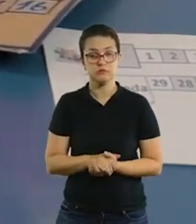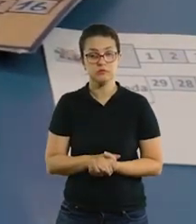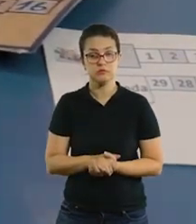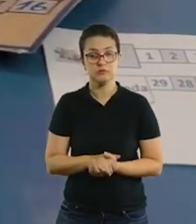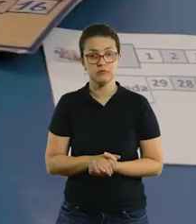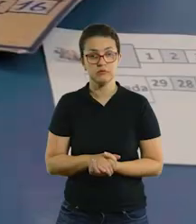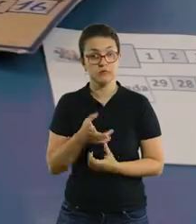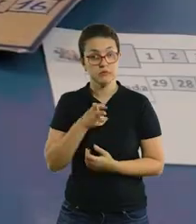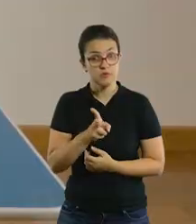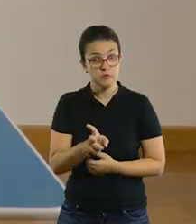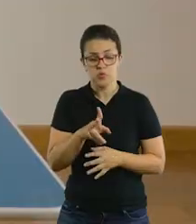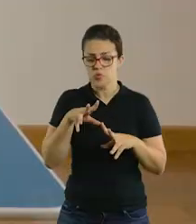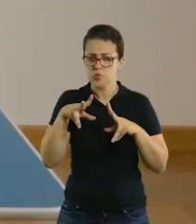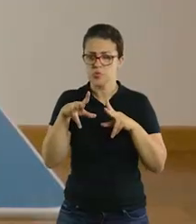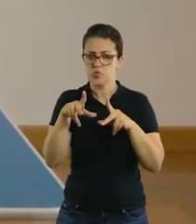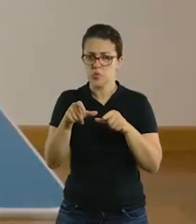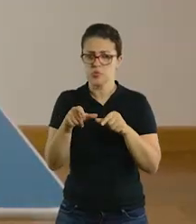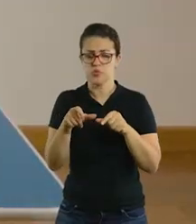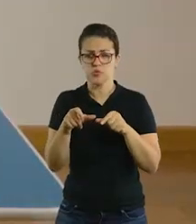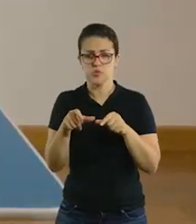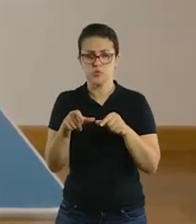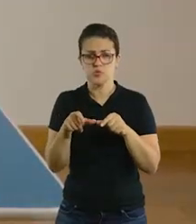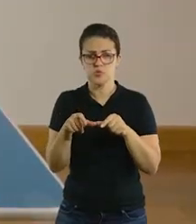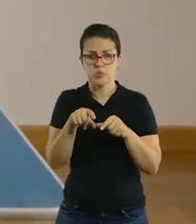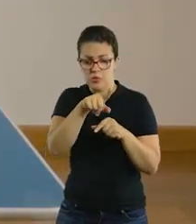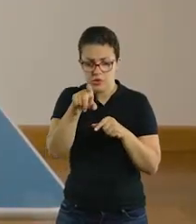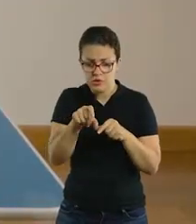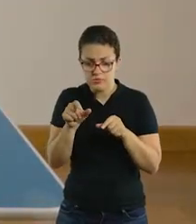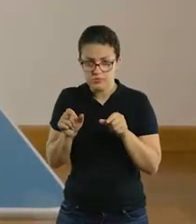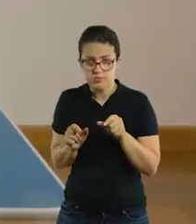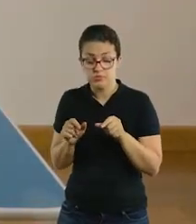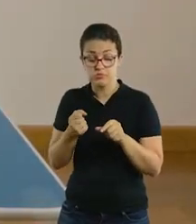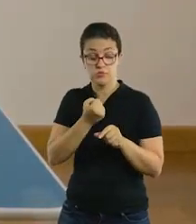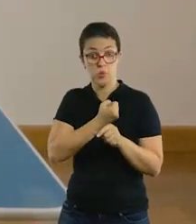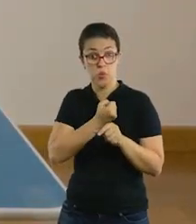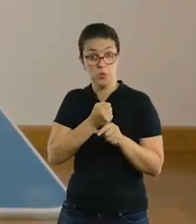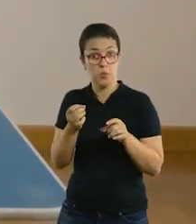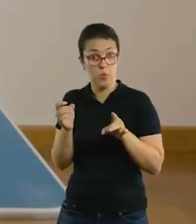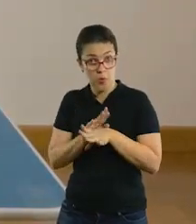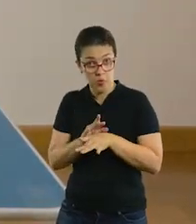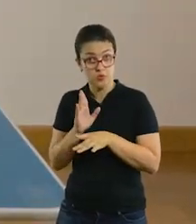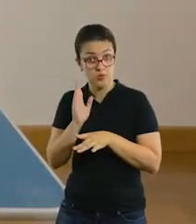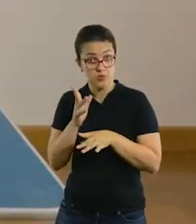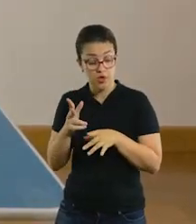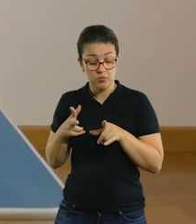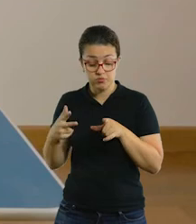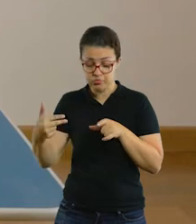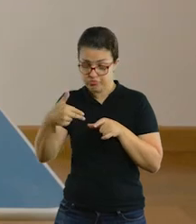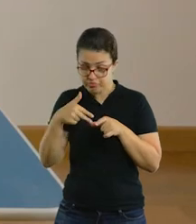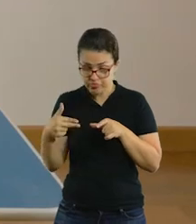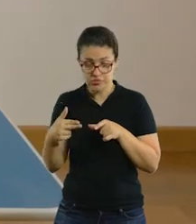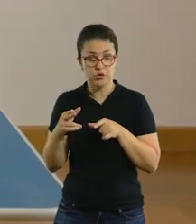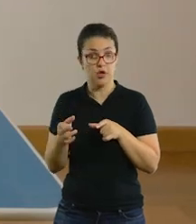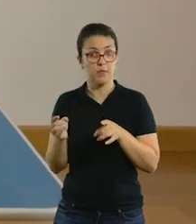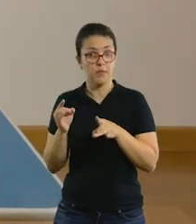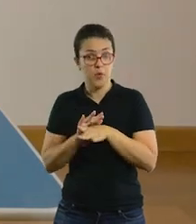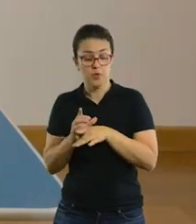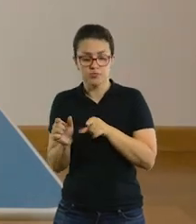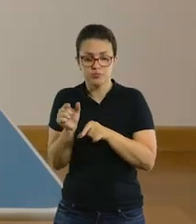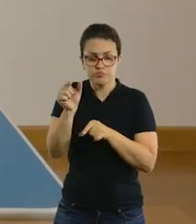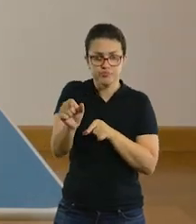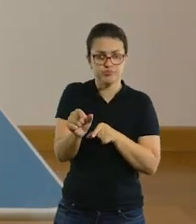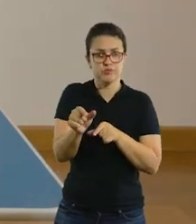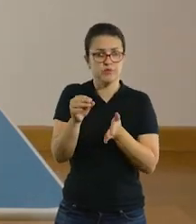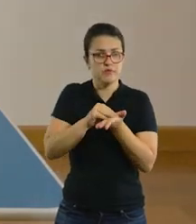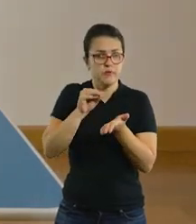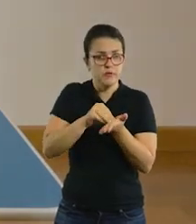colocar o 5. E assim você vai em todas as interrogações. Cada interrogação tem um número já pronto, você já vai deixar o número pronto para